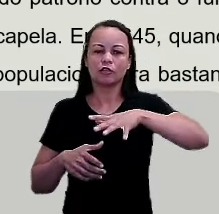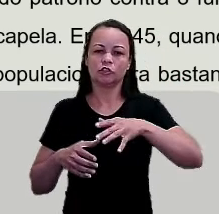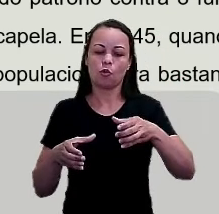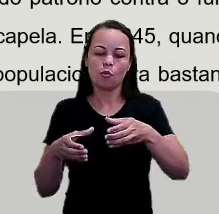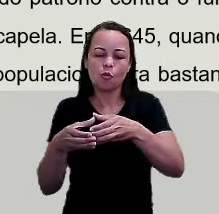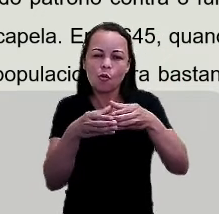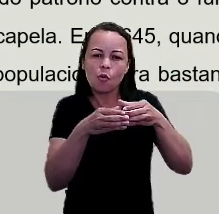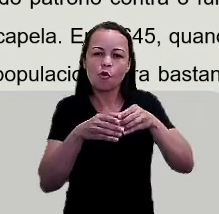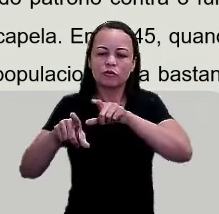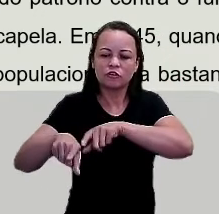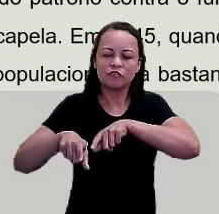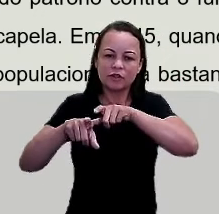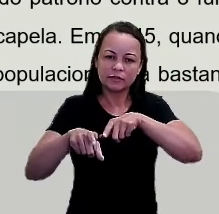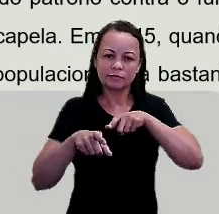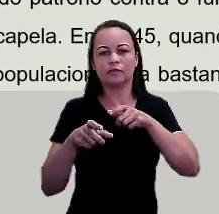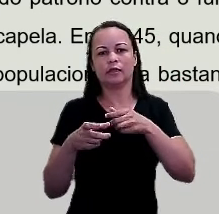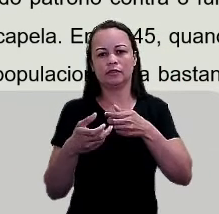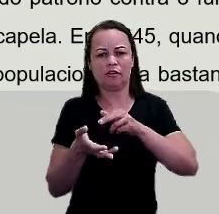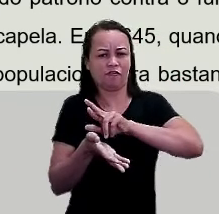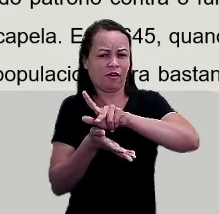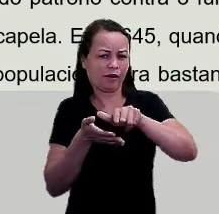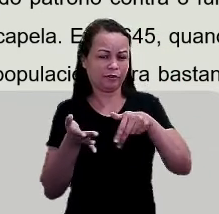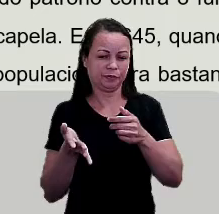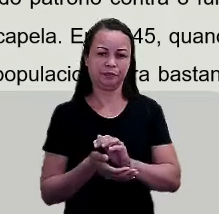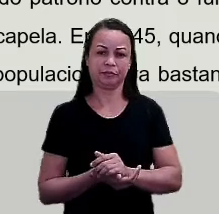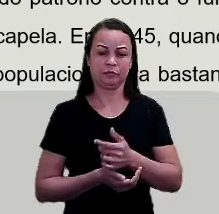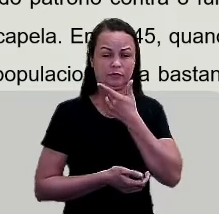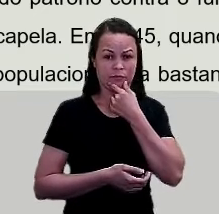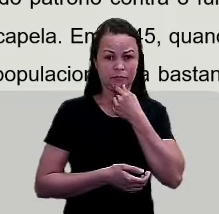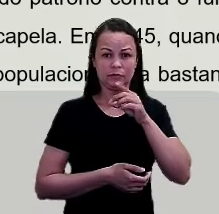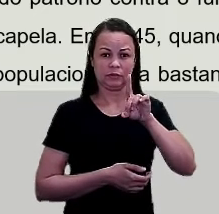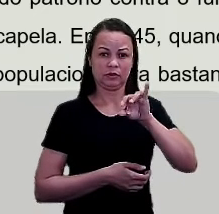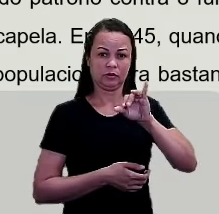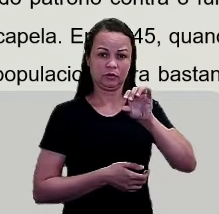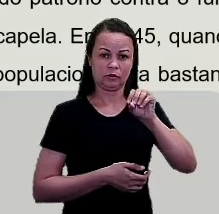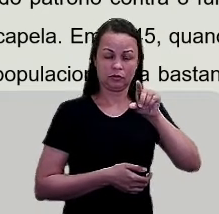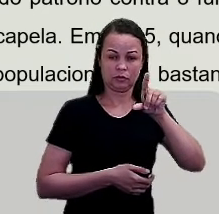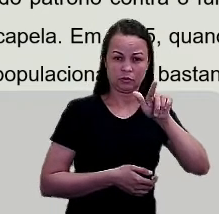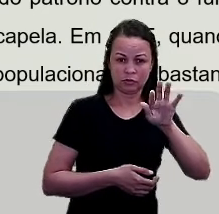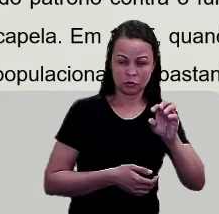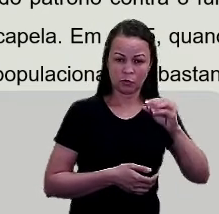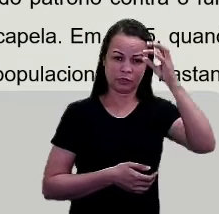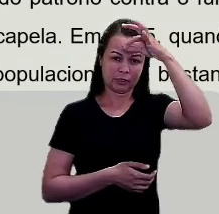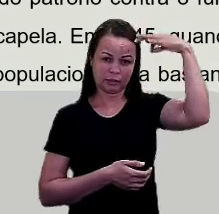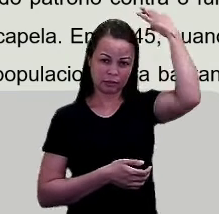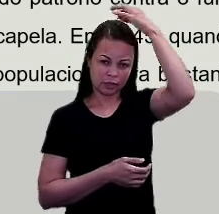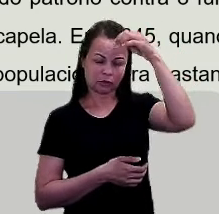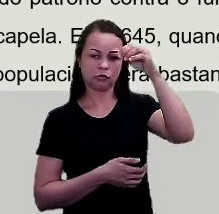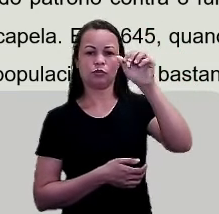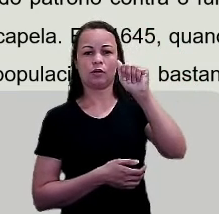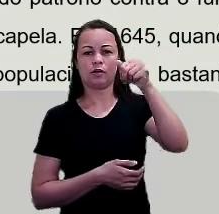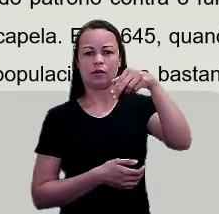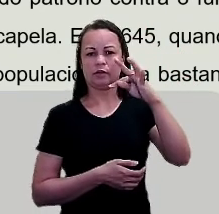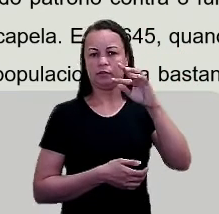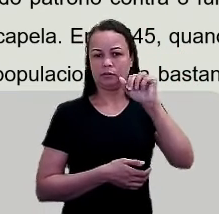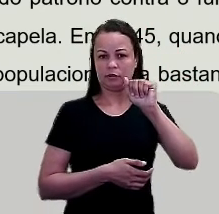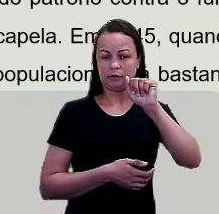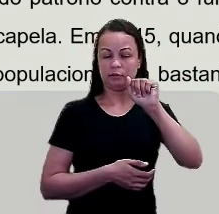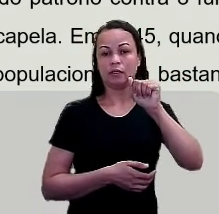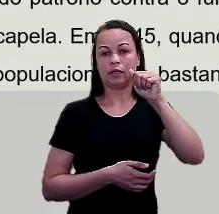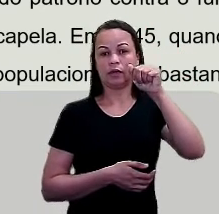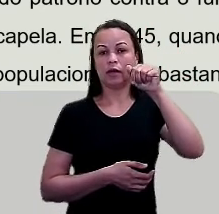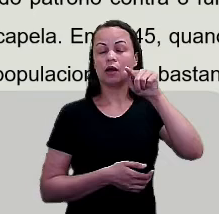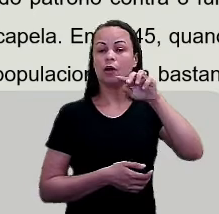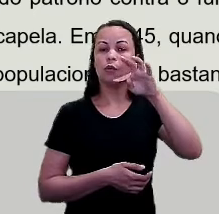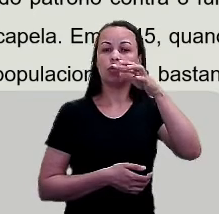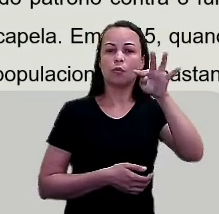de fazendas criadoras. Diogo Braga, não só por ser Santo Antão, padroeiro de sua terra natal, como pelo